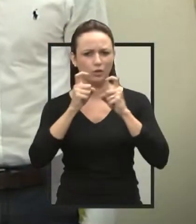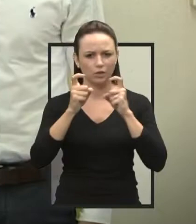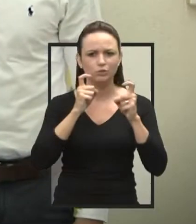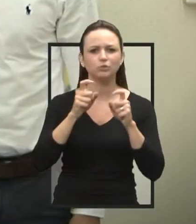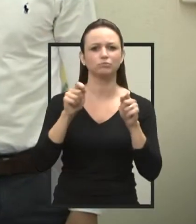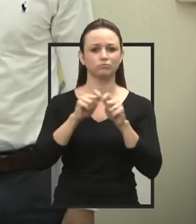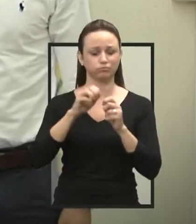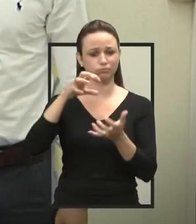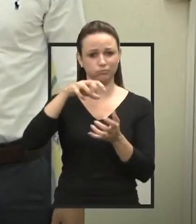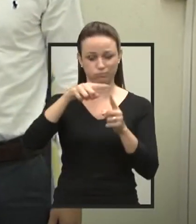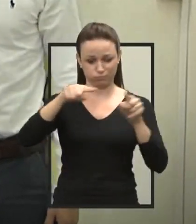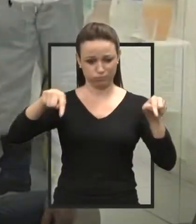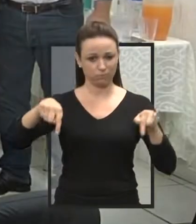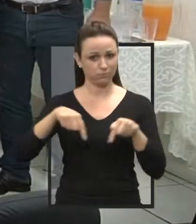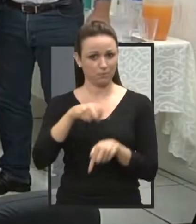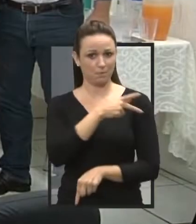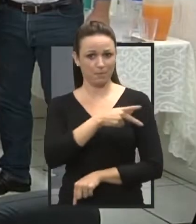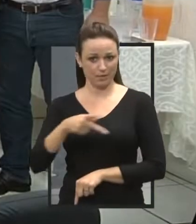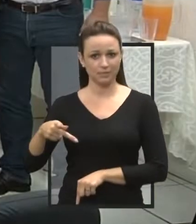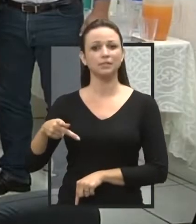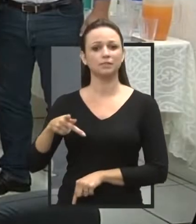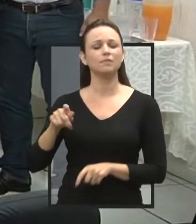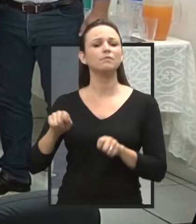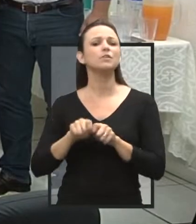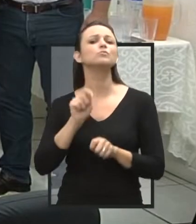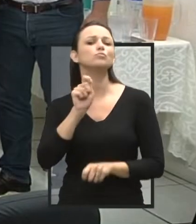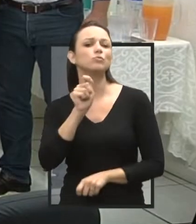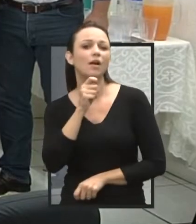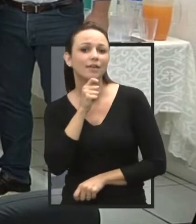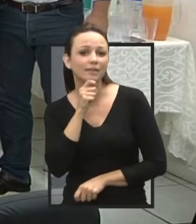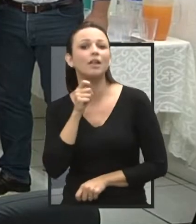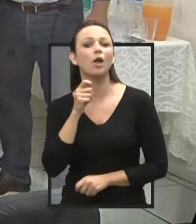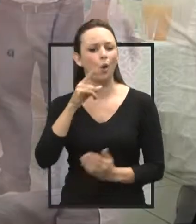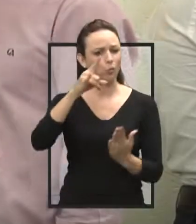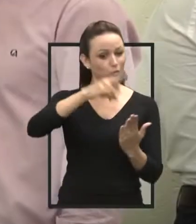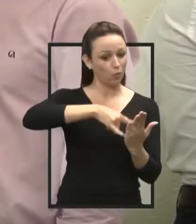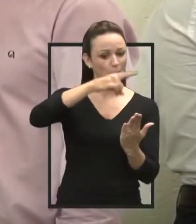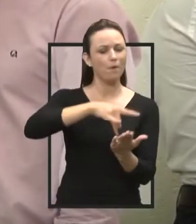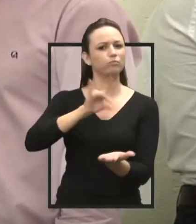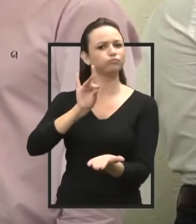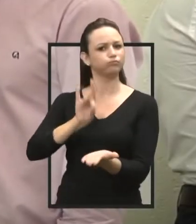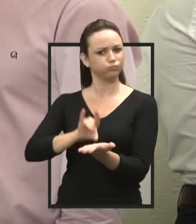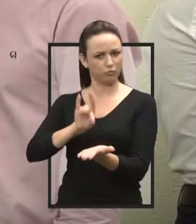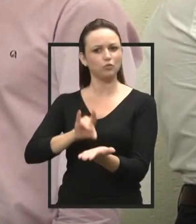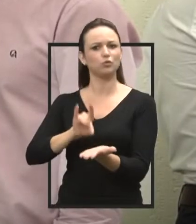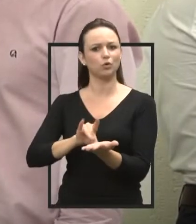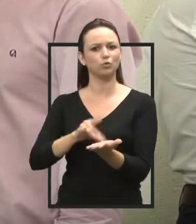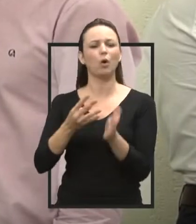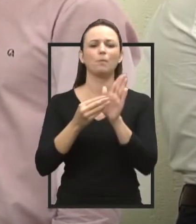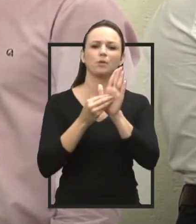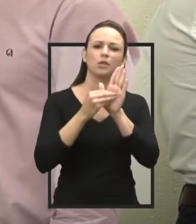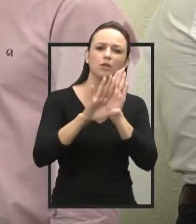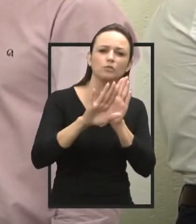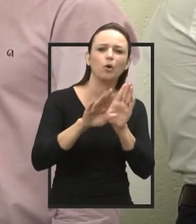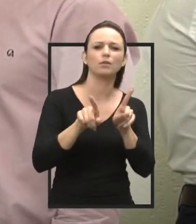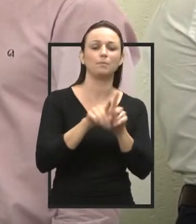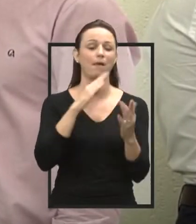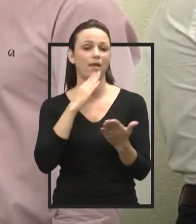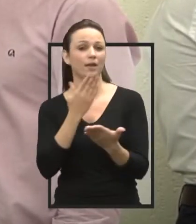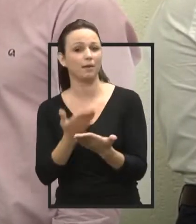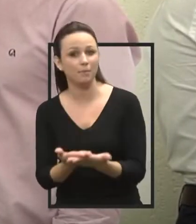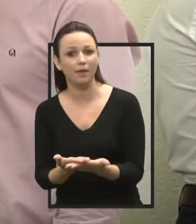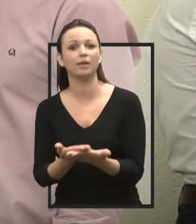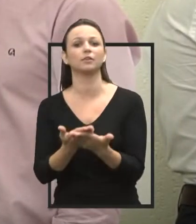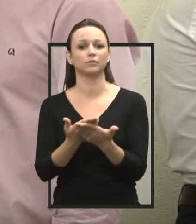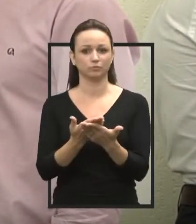realizadas no gabinete da presidência resultaram ainda em documentos oficiais, como indicações e requerimentos, que